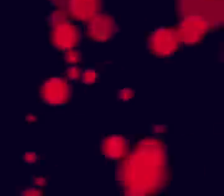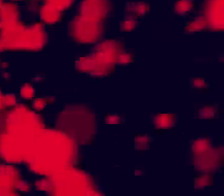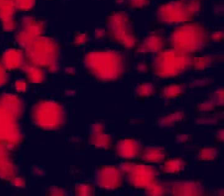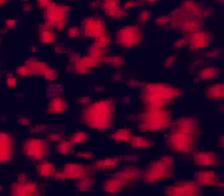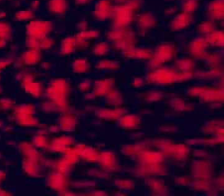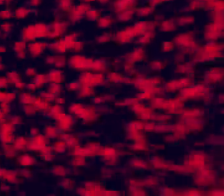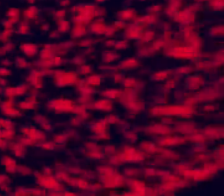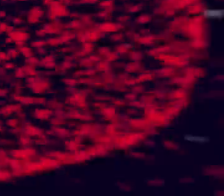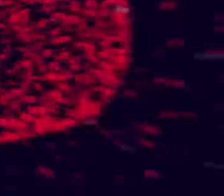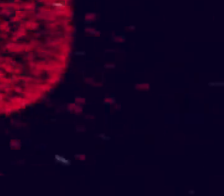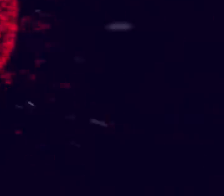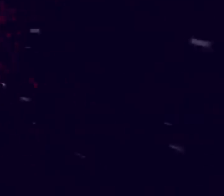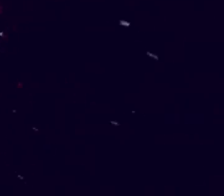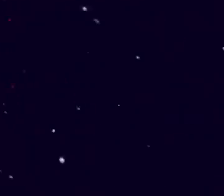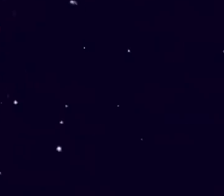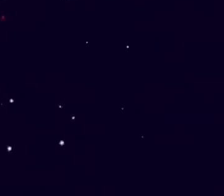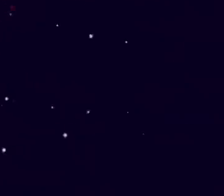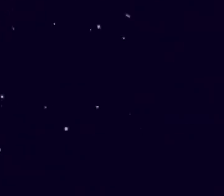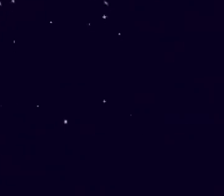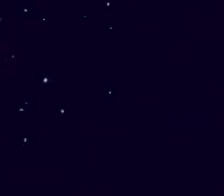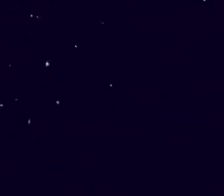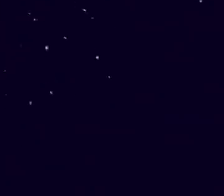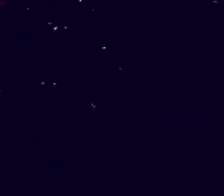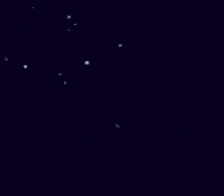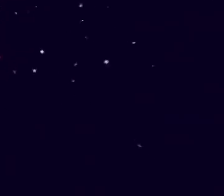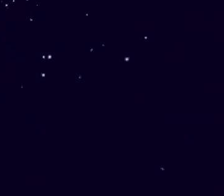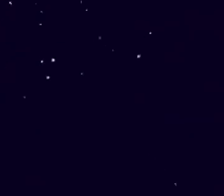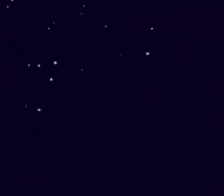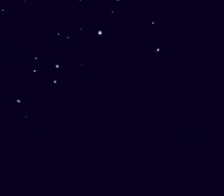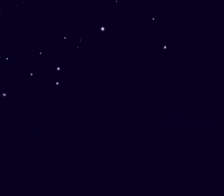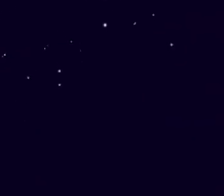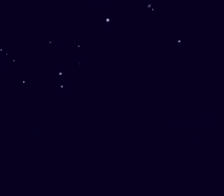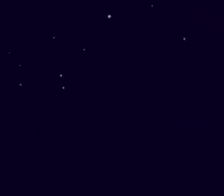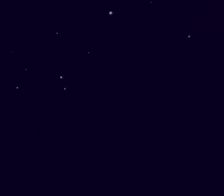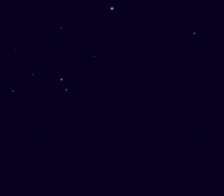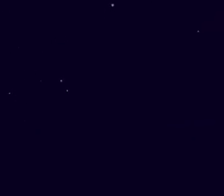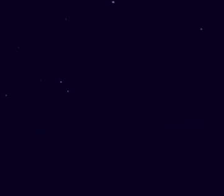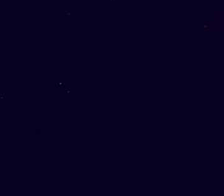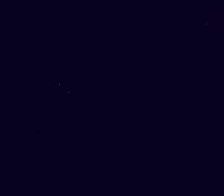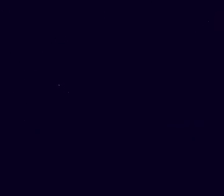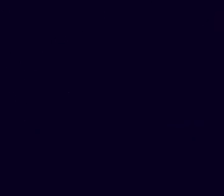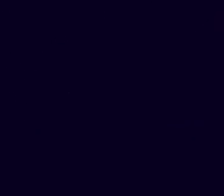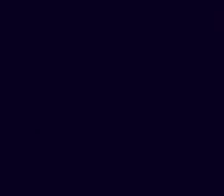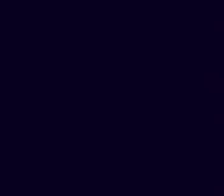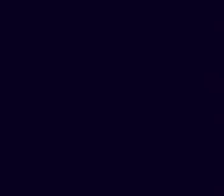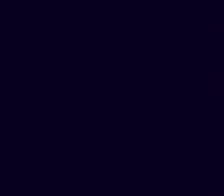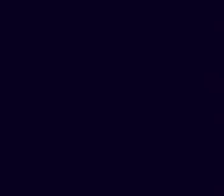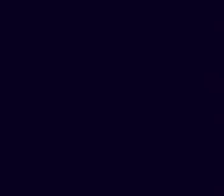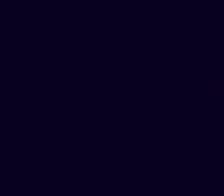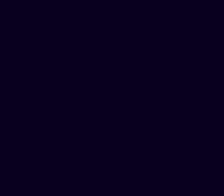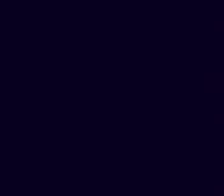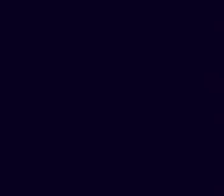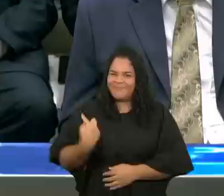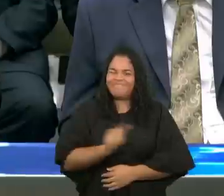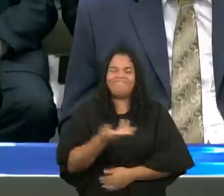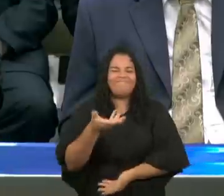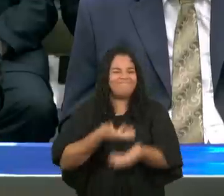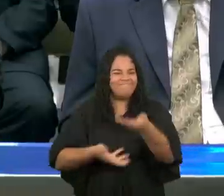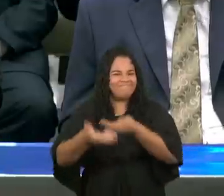Queridos, a paz do Senhor Jesus. Amém. Que maravilha, que bênção estarmos neste